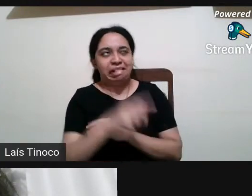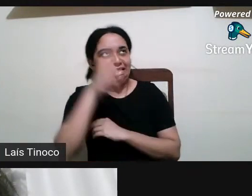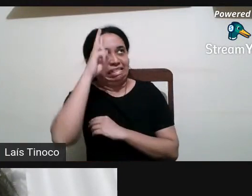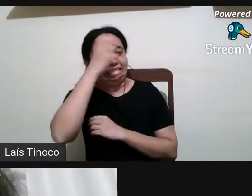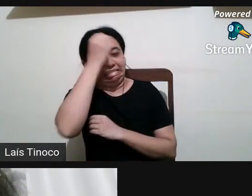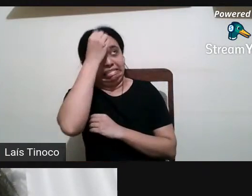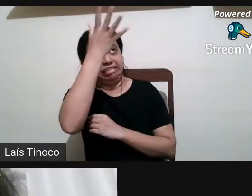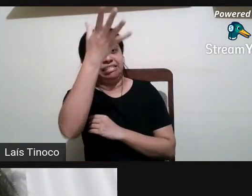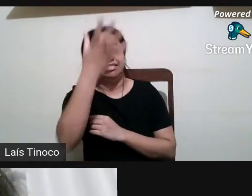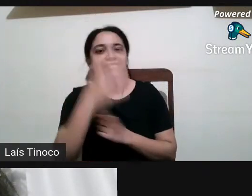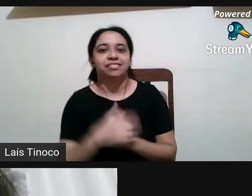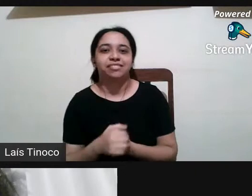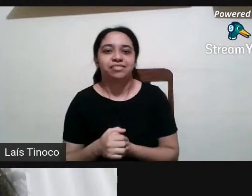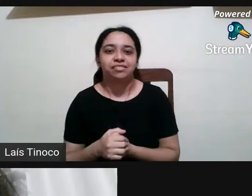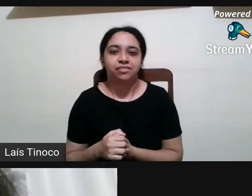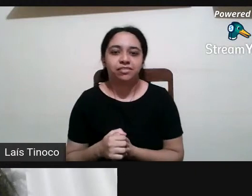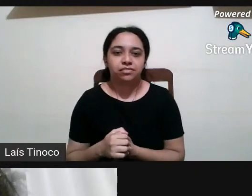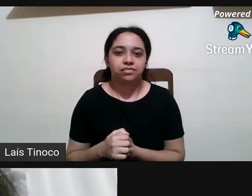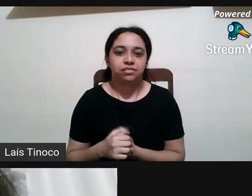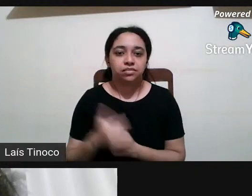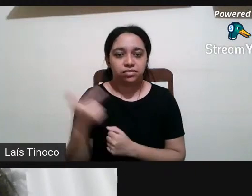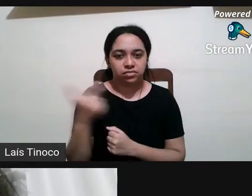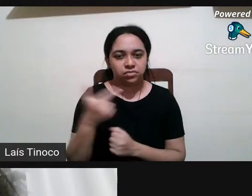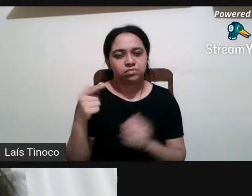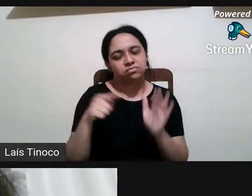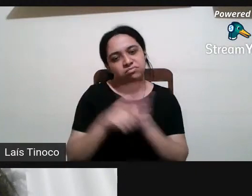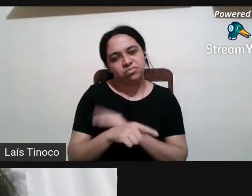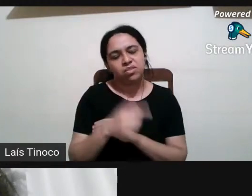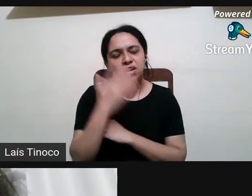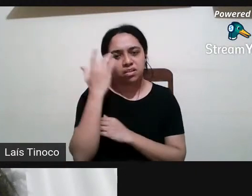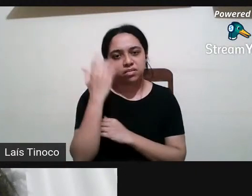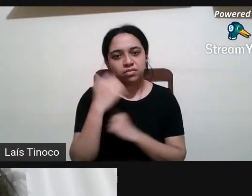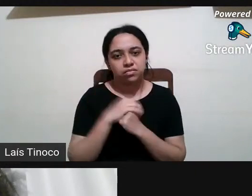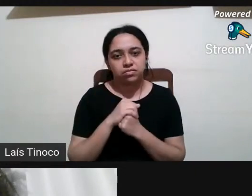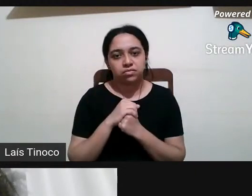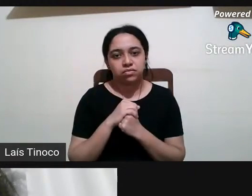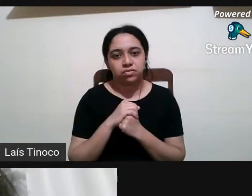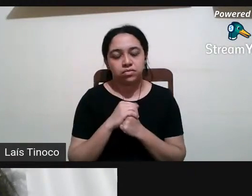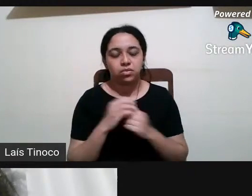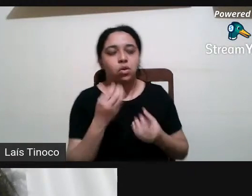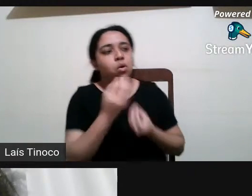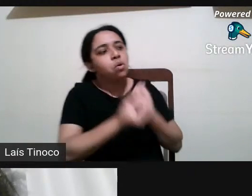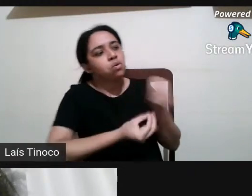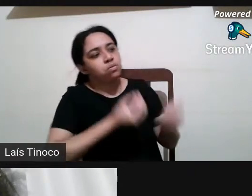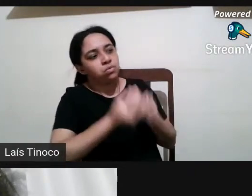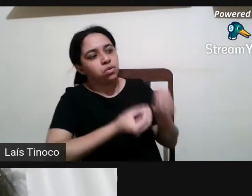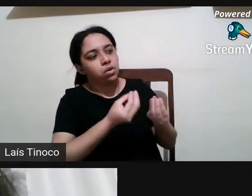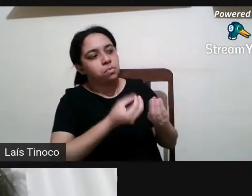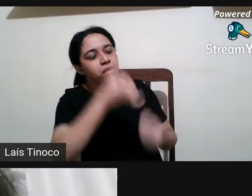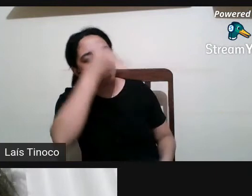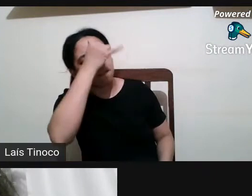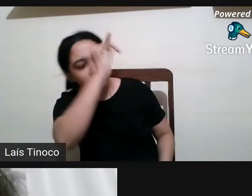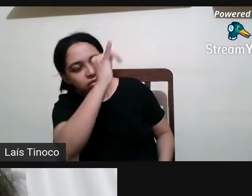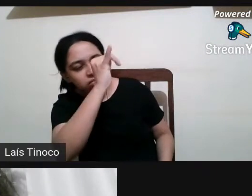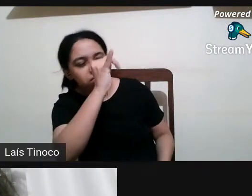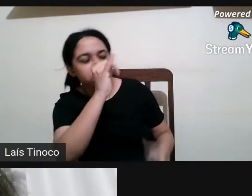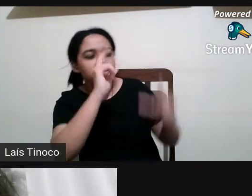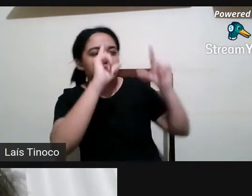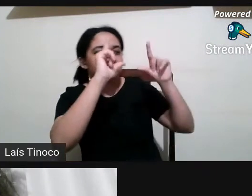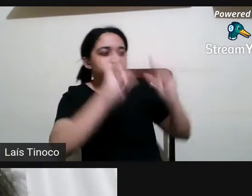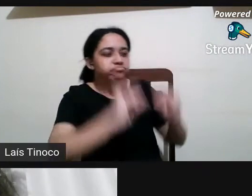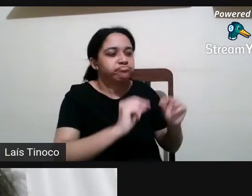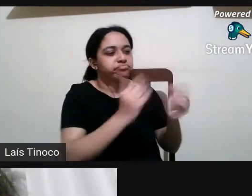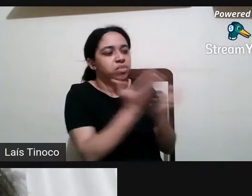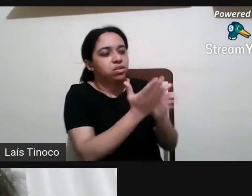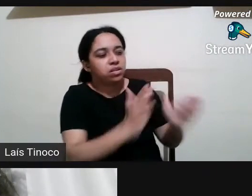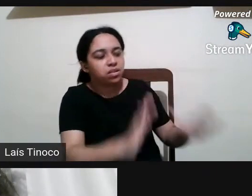A segunda pergunta também já foi praticamente... Perguntava como que prevenir e como eliminar esse microplástico. A